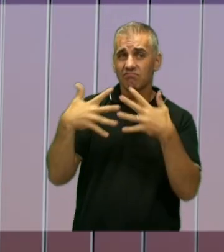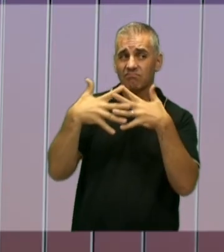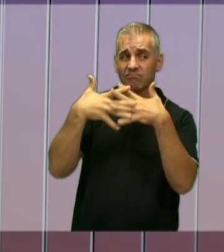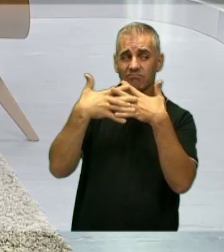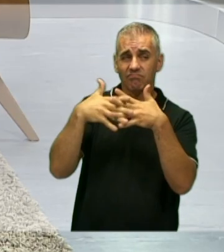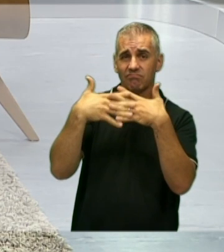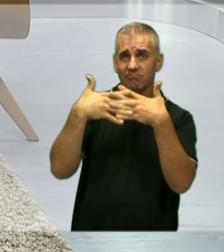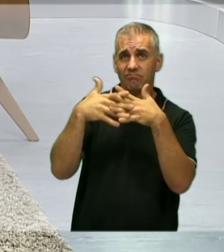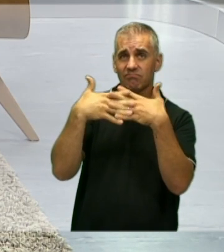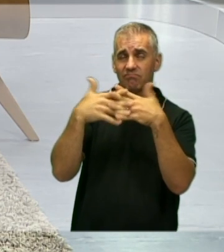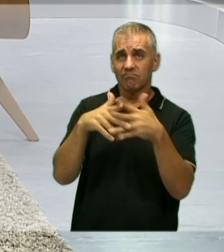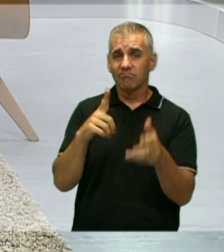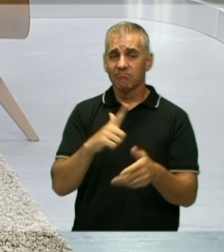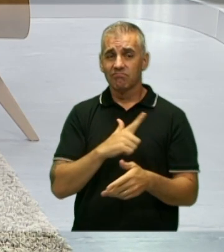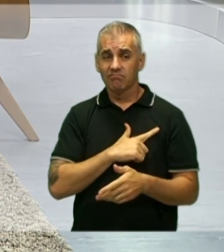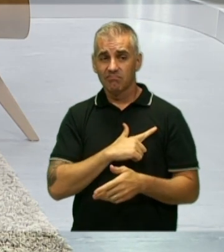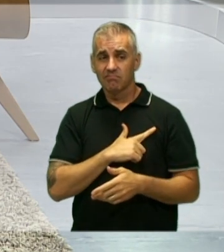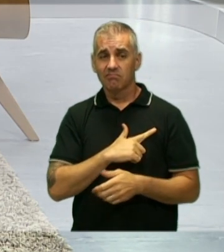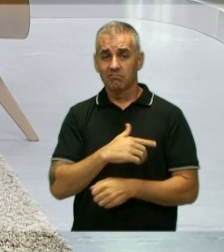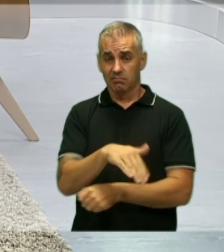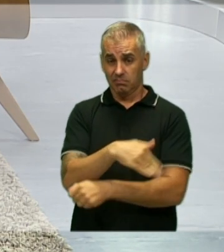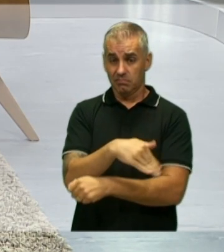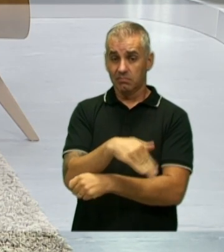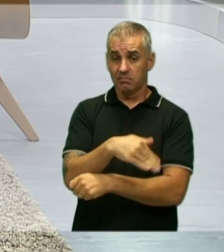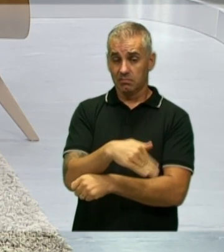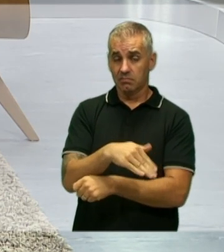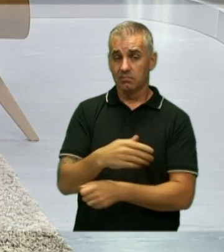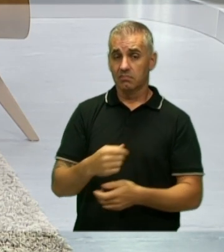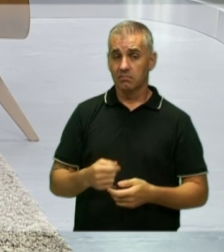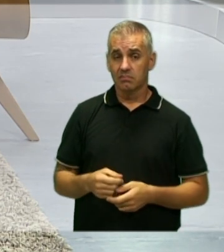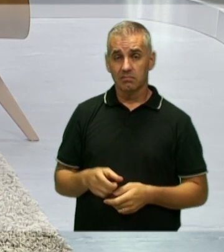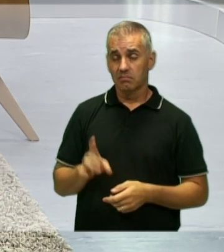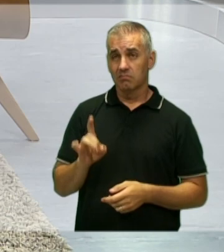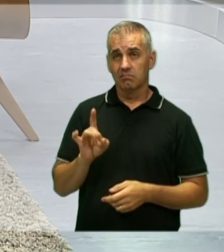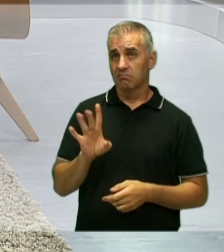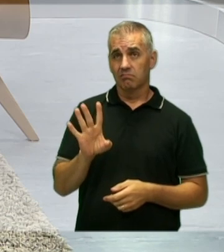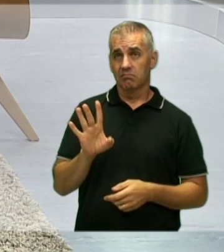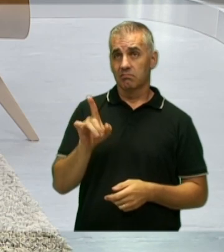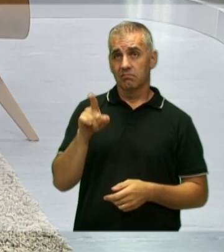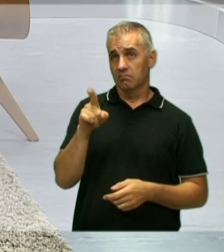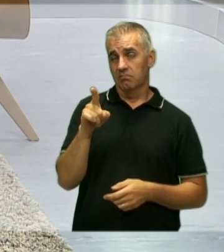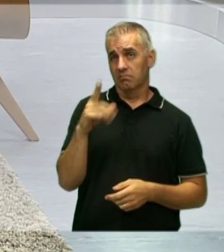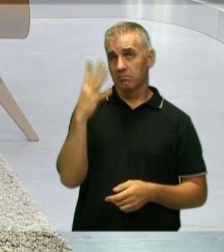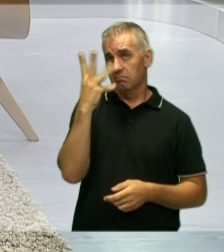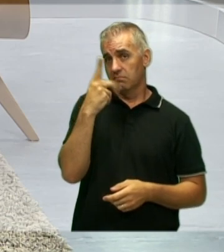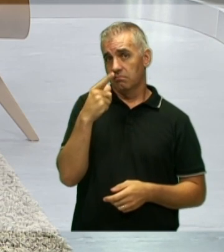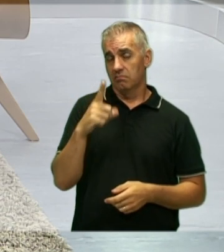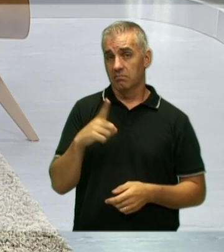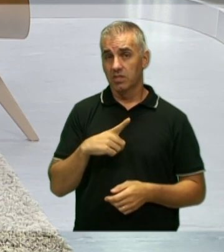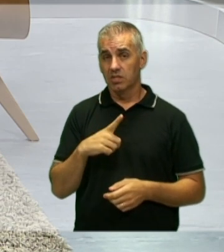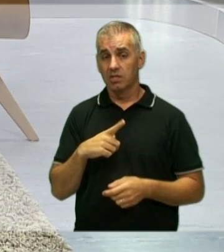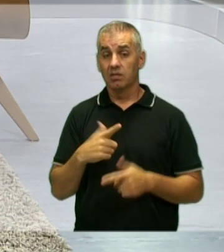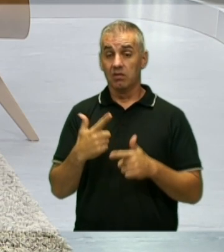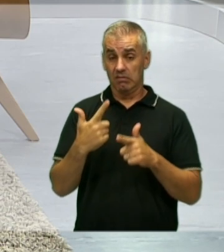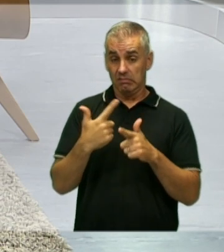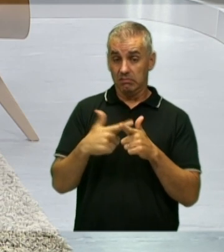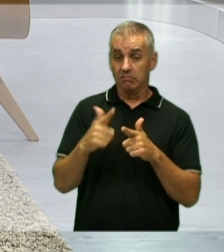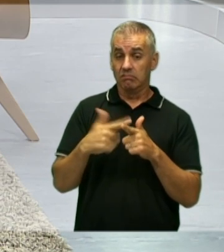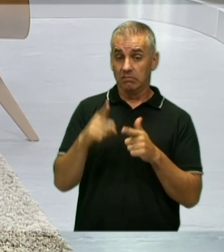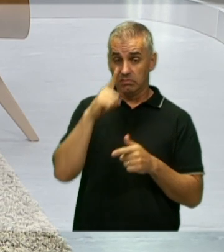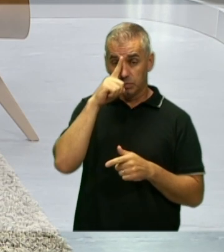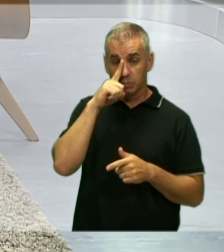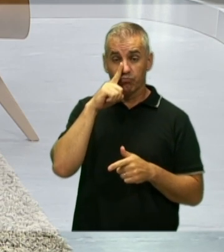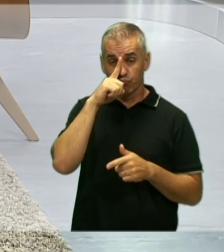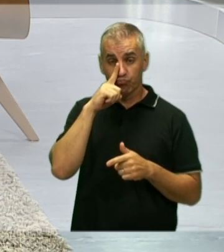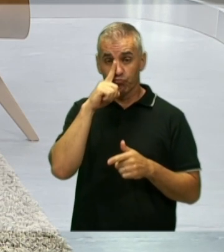nas ruas. Mas ainda não estou falando especificamente só dessa questão estética. Nós temos ainda os perigos atrelados a esses fios soltos,